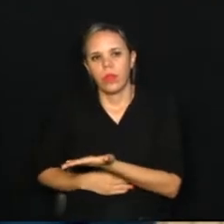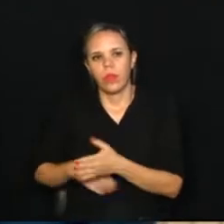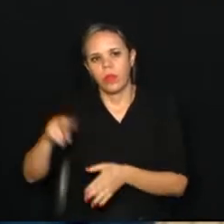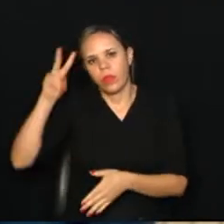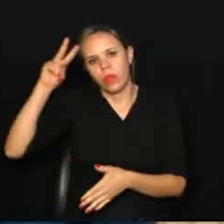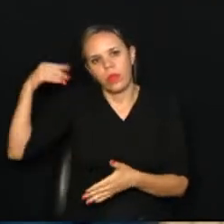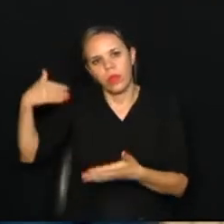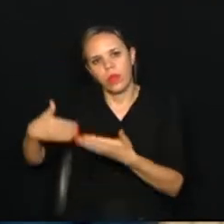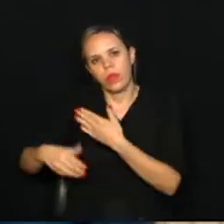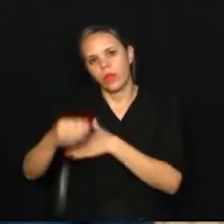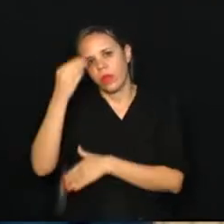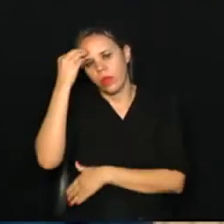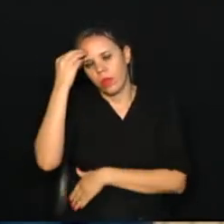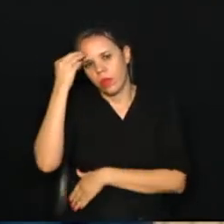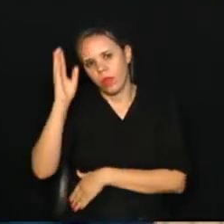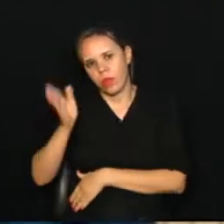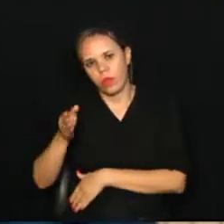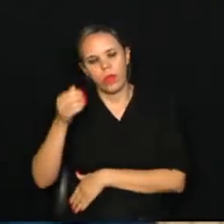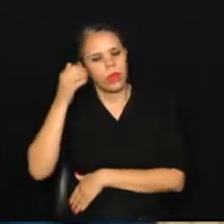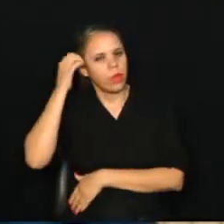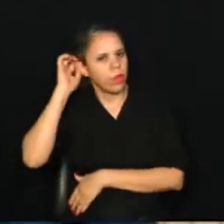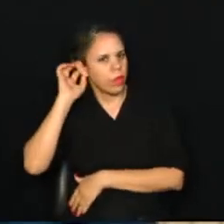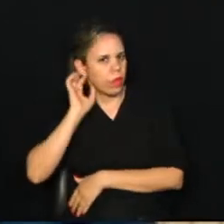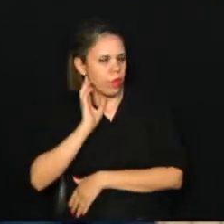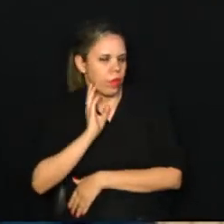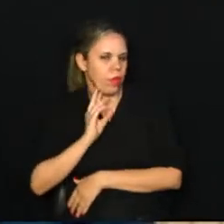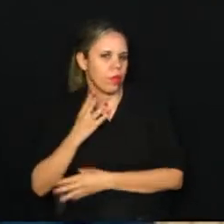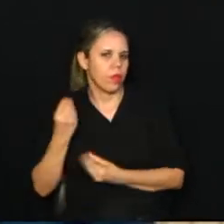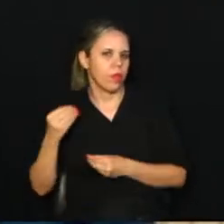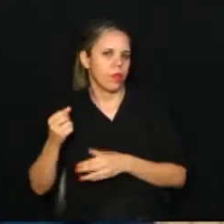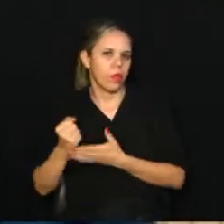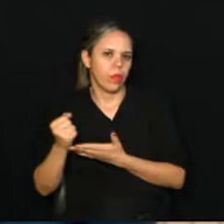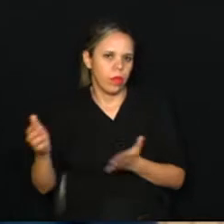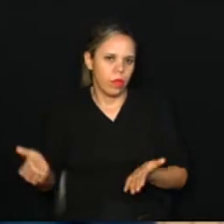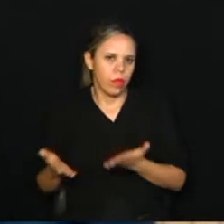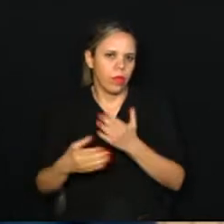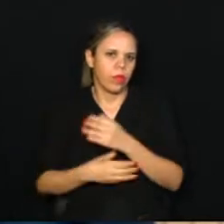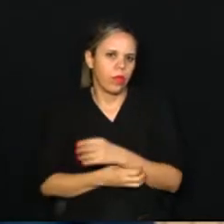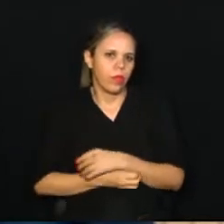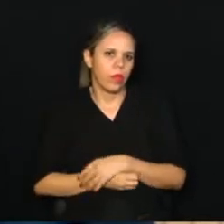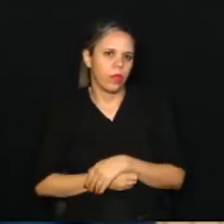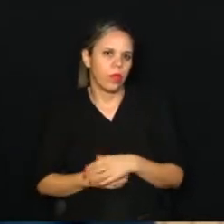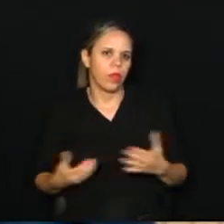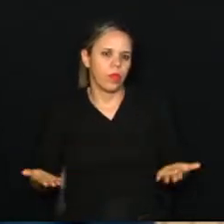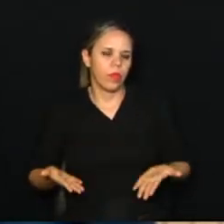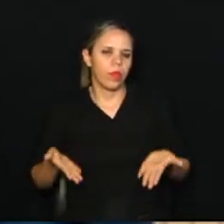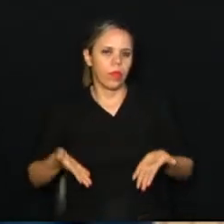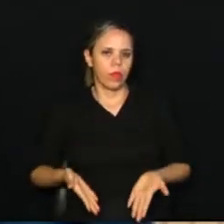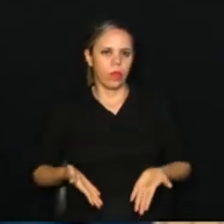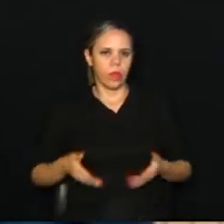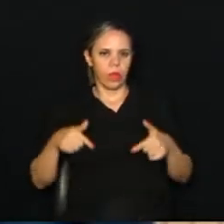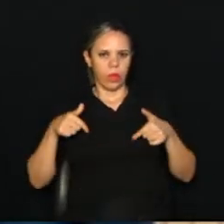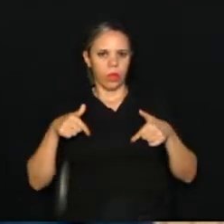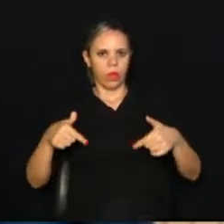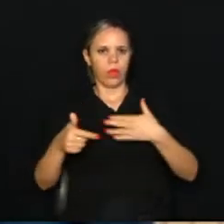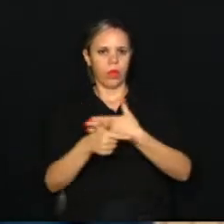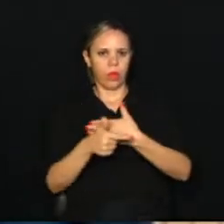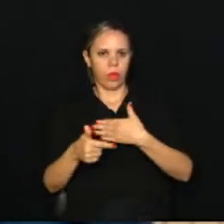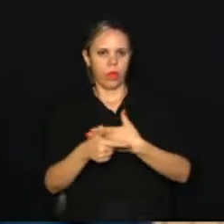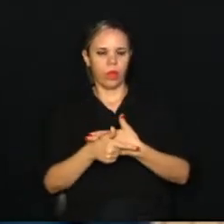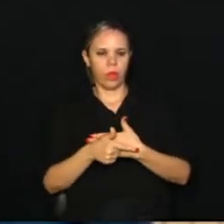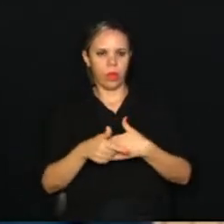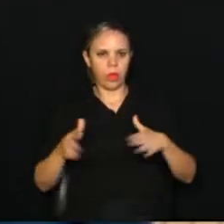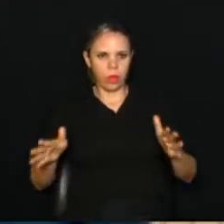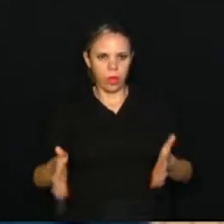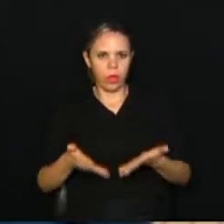histórica, memorável, que já deu tanta contribuição, está hoje exercendo esse papel com muita